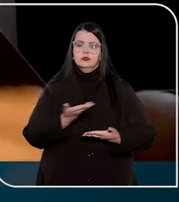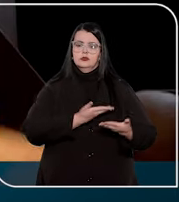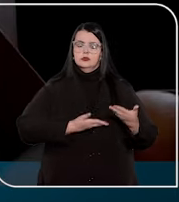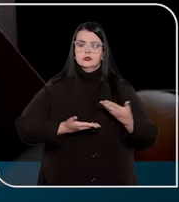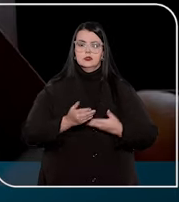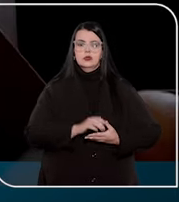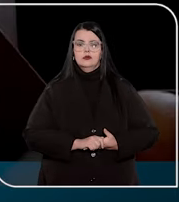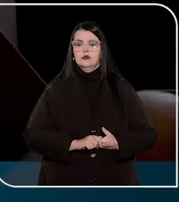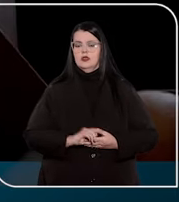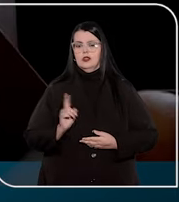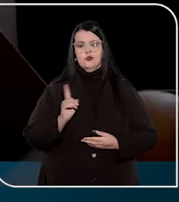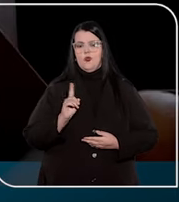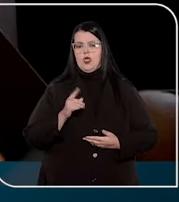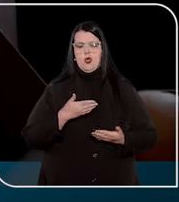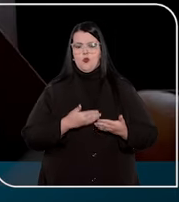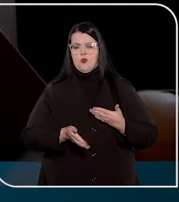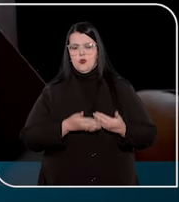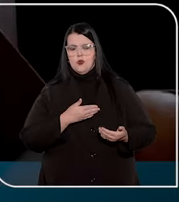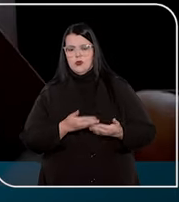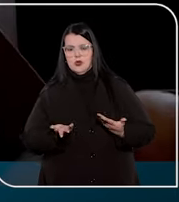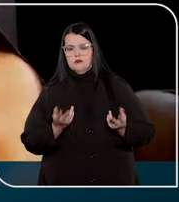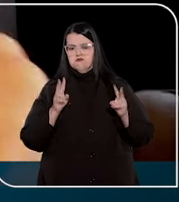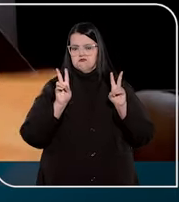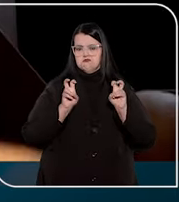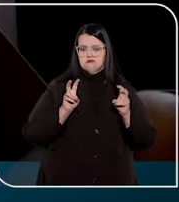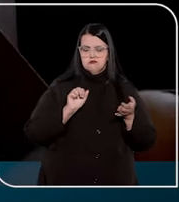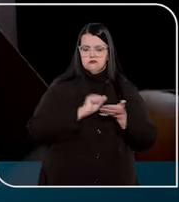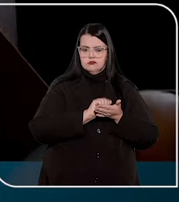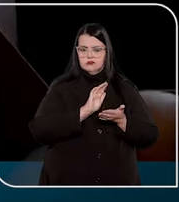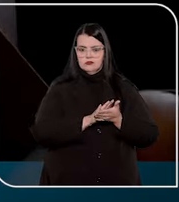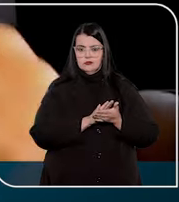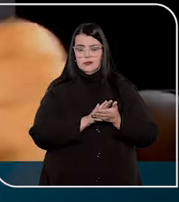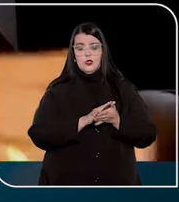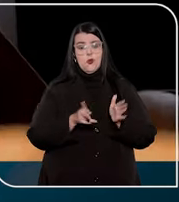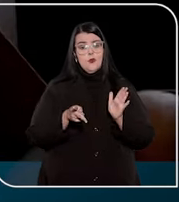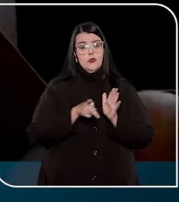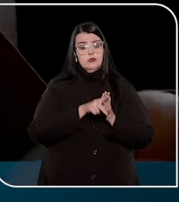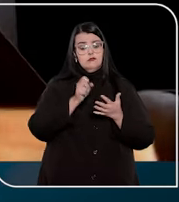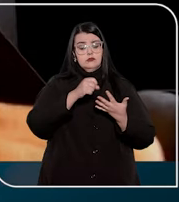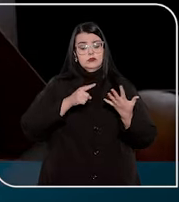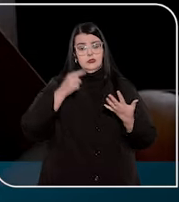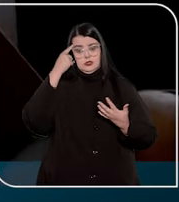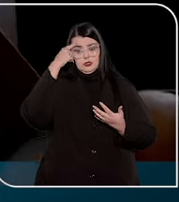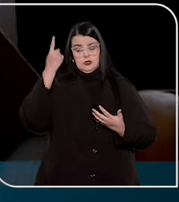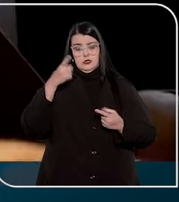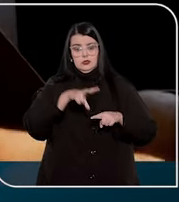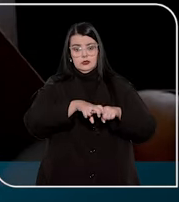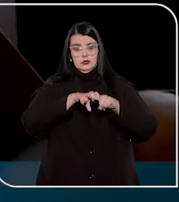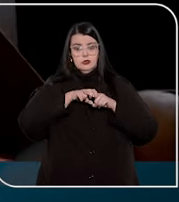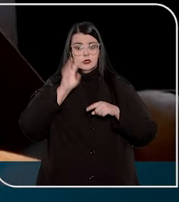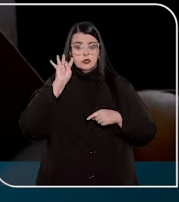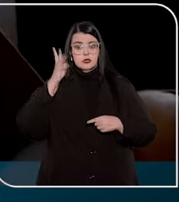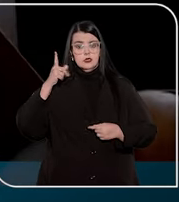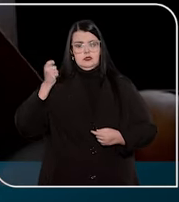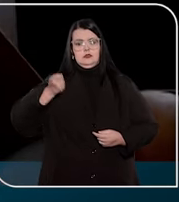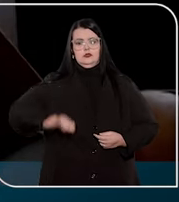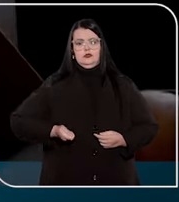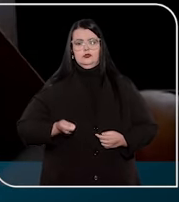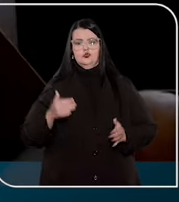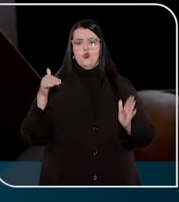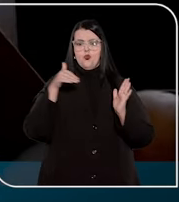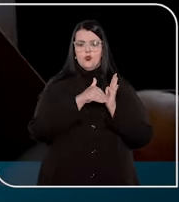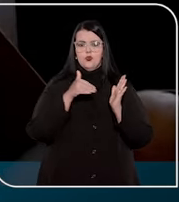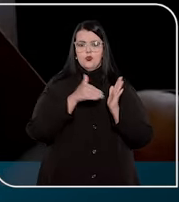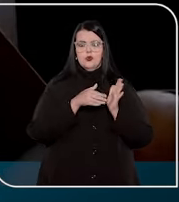qualquer causa, não é para rediscutir o mérito, mas naquelas hipóteses, as causas decididas em última instância